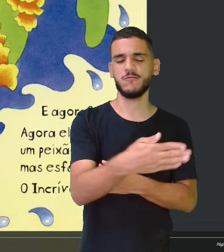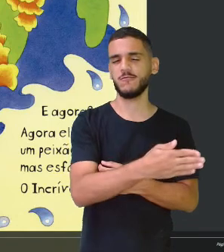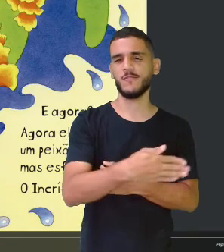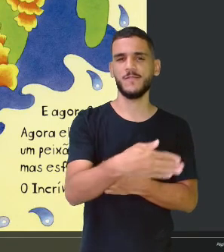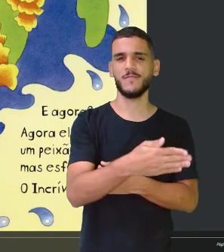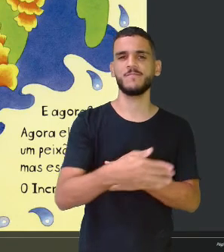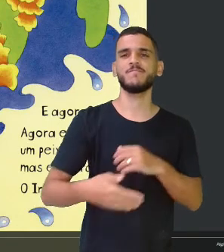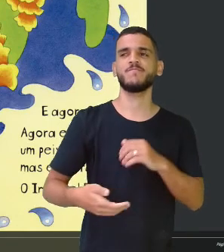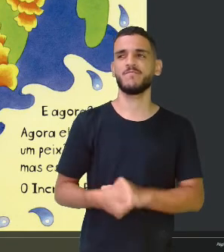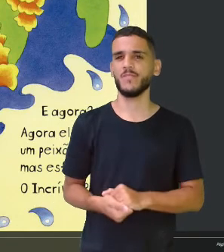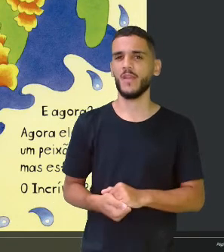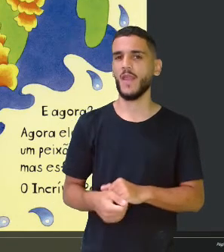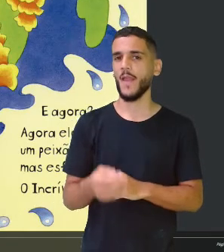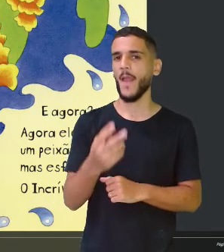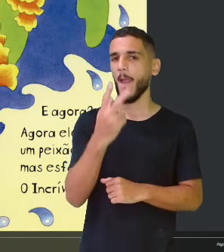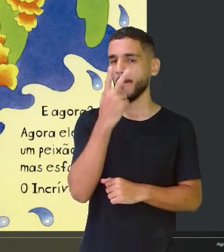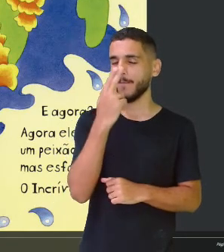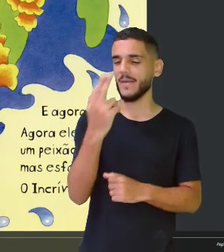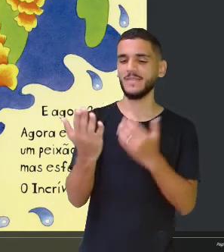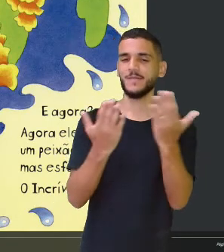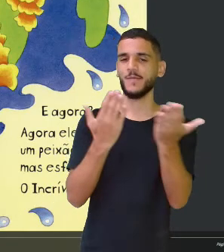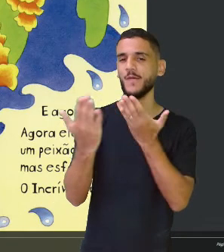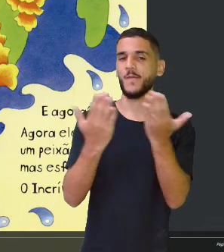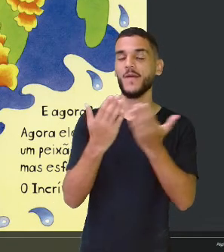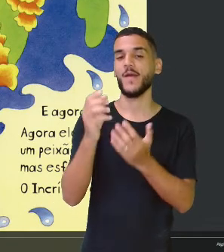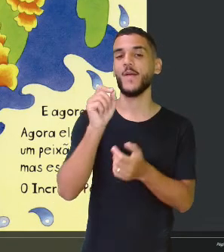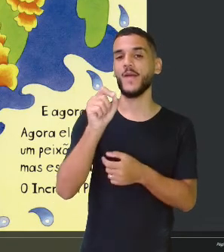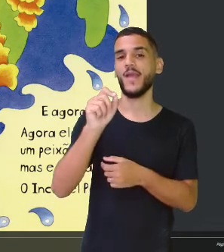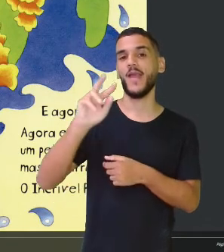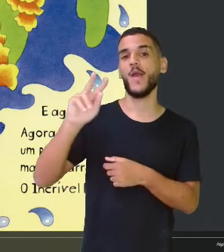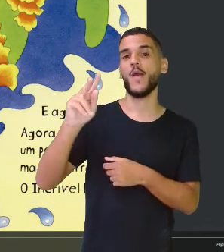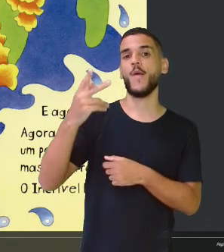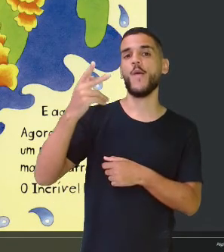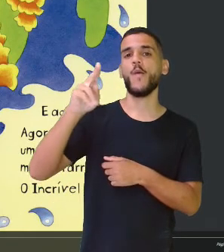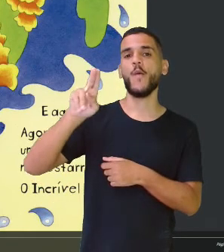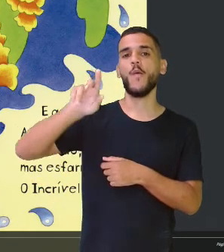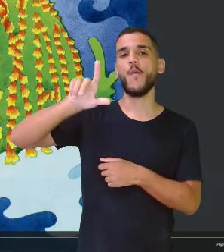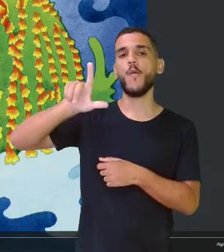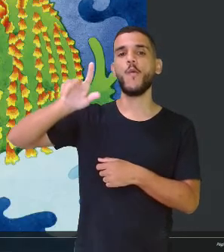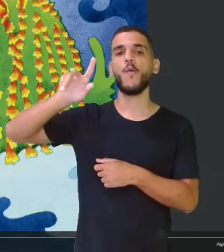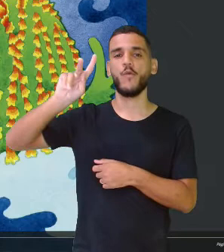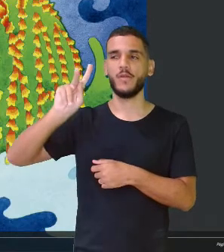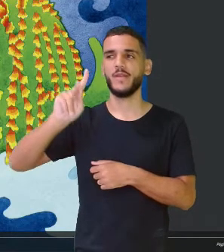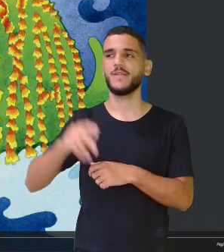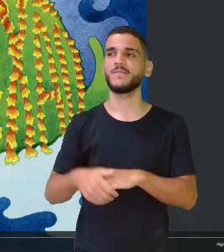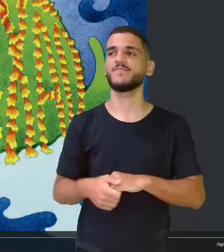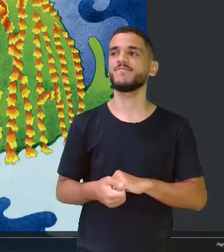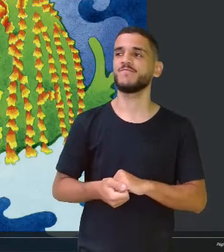esfarrapado, parecendo com o incrível Hulk. Então, ele era o incrível peixão.